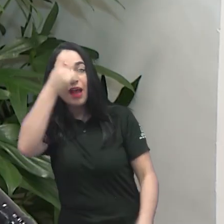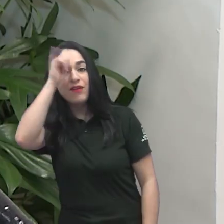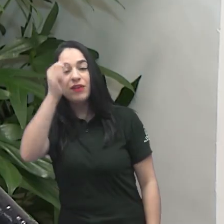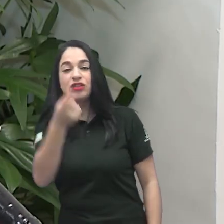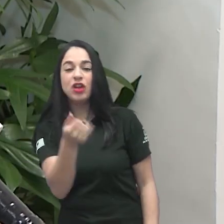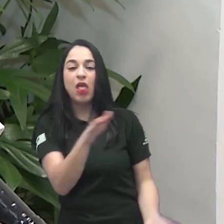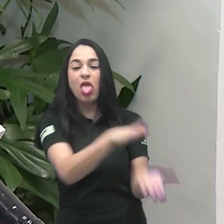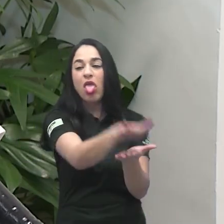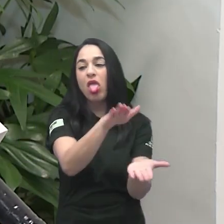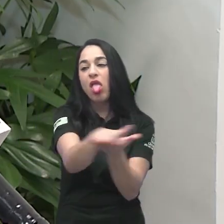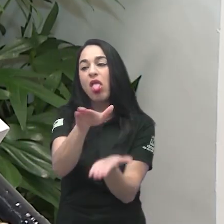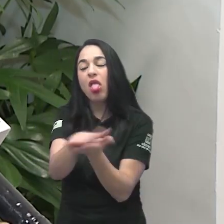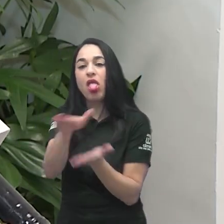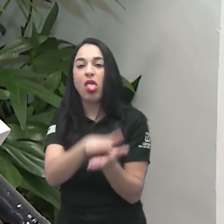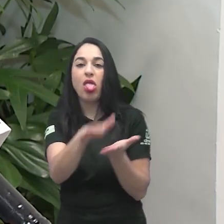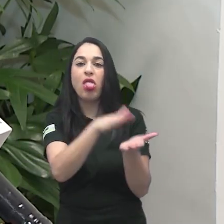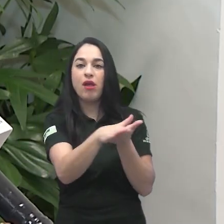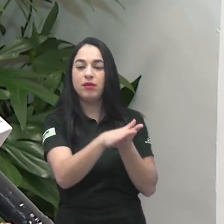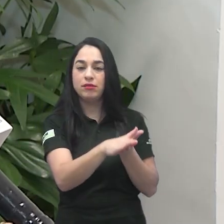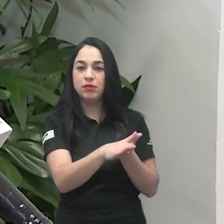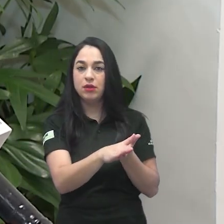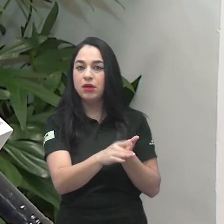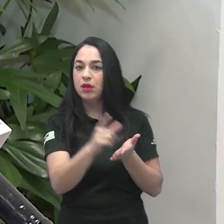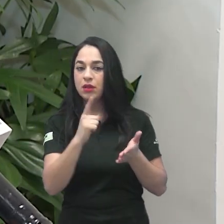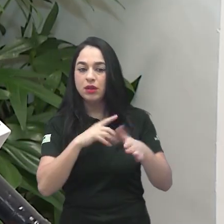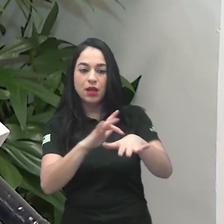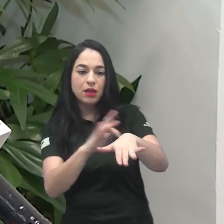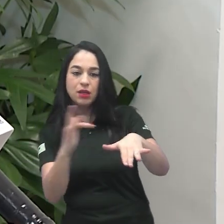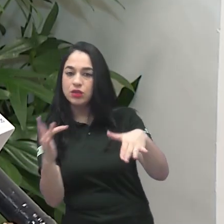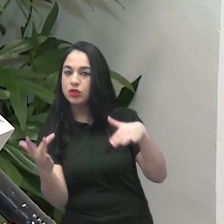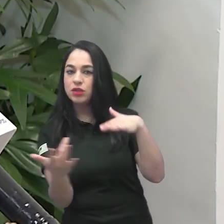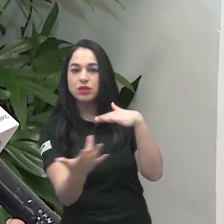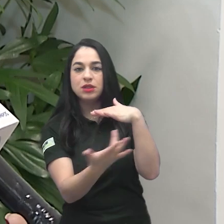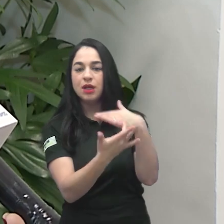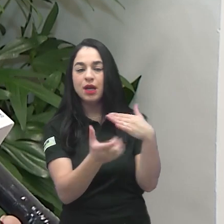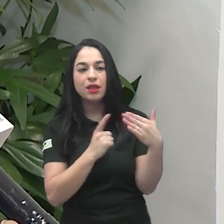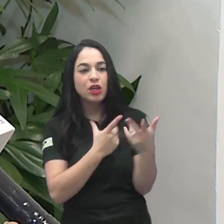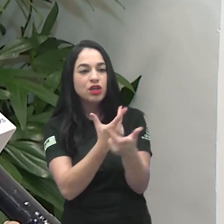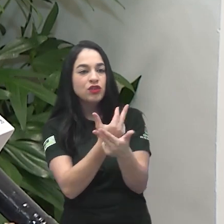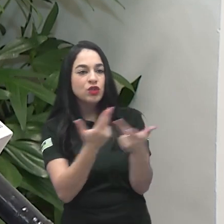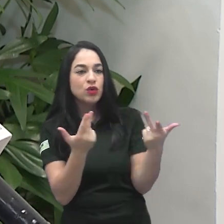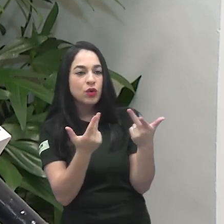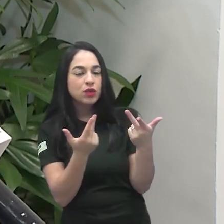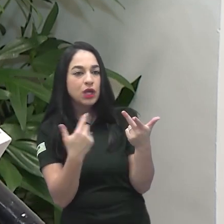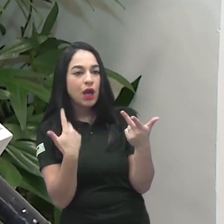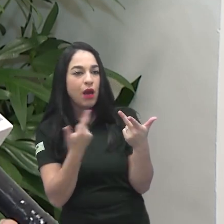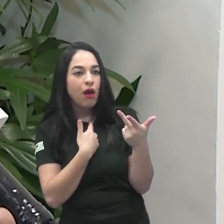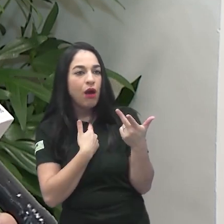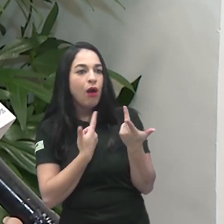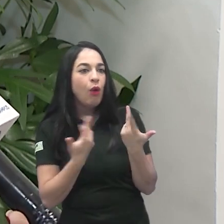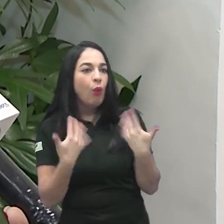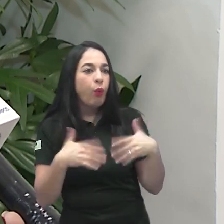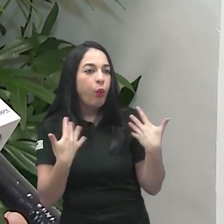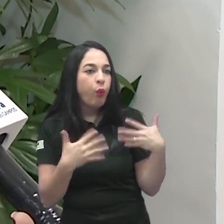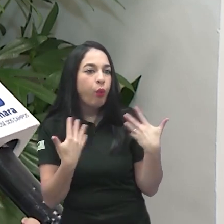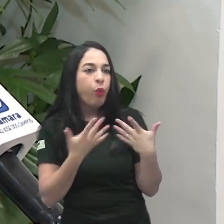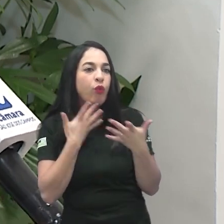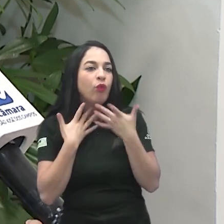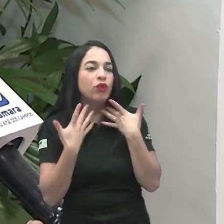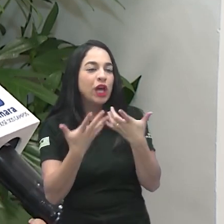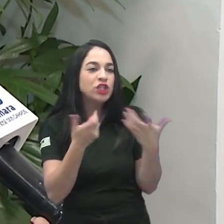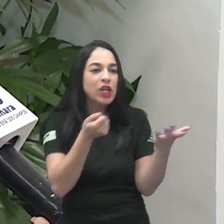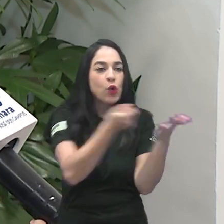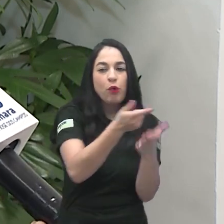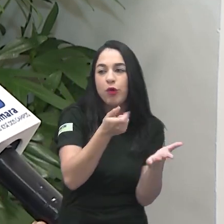trabalhar a compulsão, que é um grande problema do século. Nós somos bombardeados pelas redes sociais, com muitos